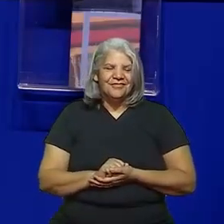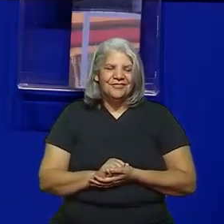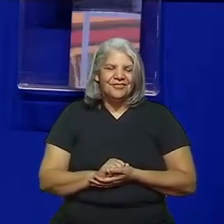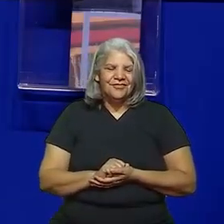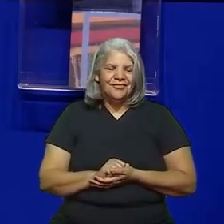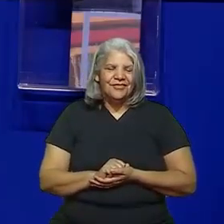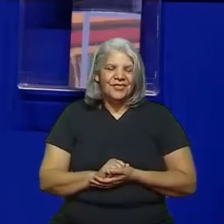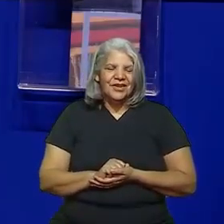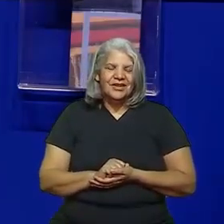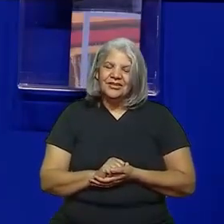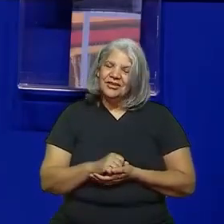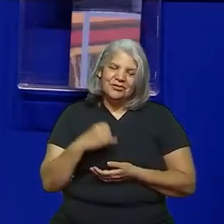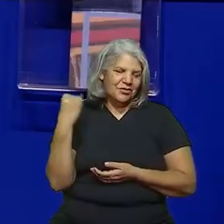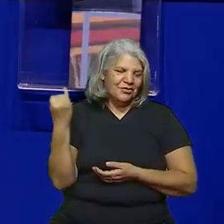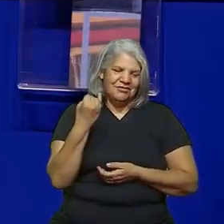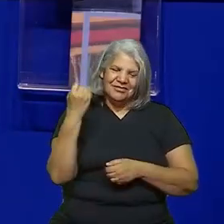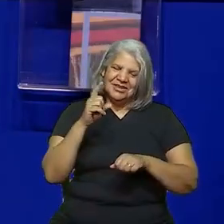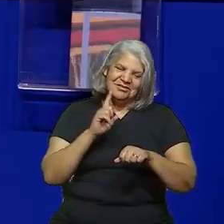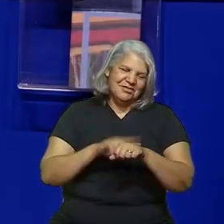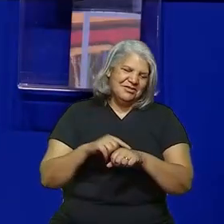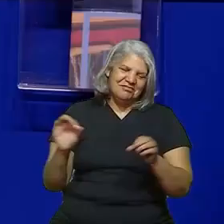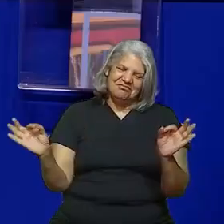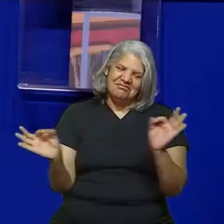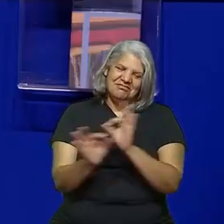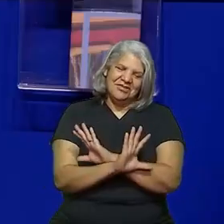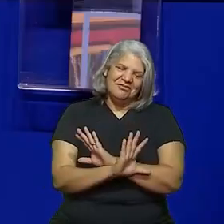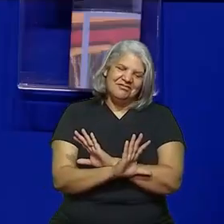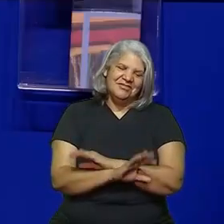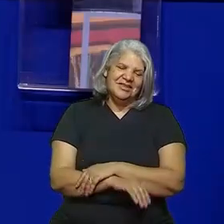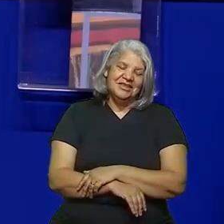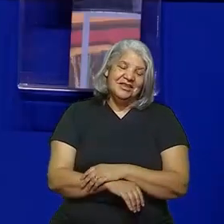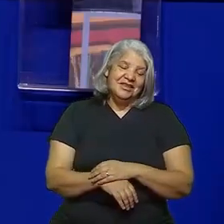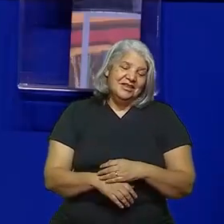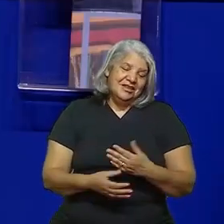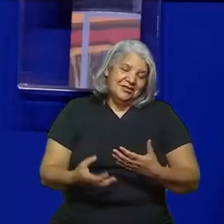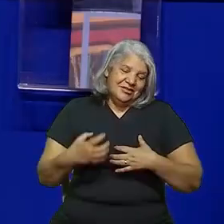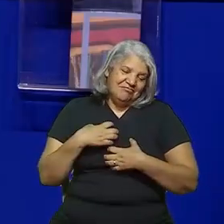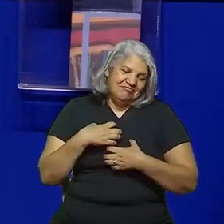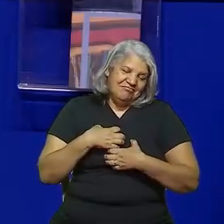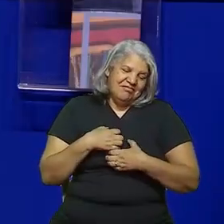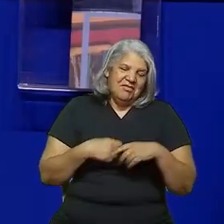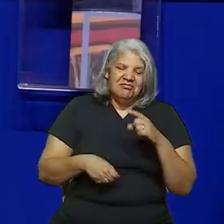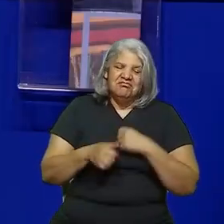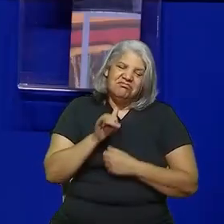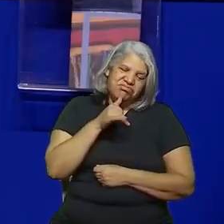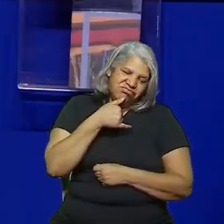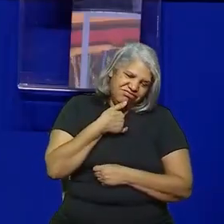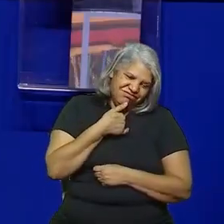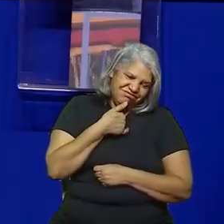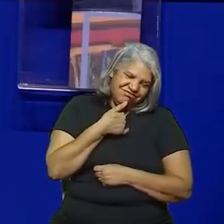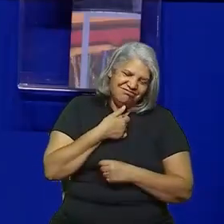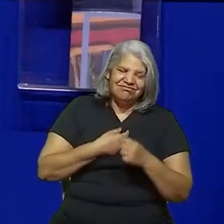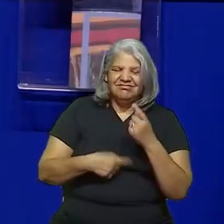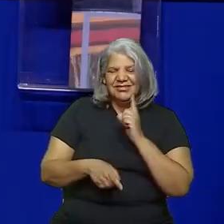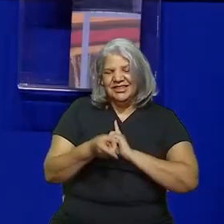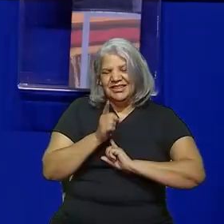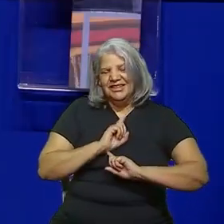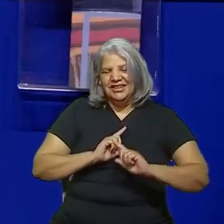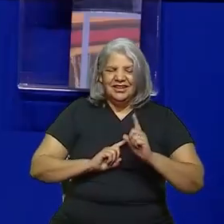um grande momento da nossa vida acabou. Ele está agora com melancolia. Era muito, muito, muito,